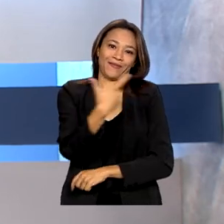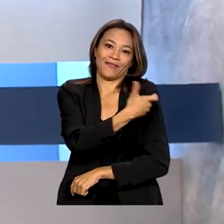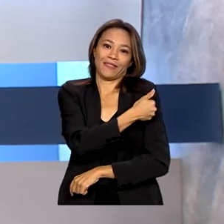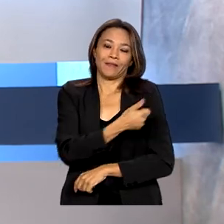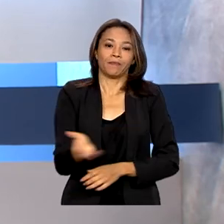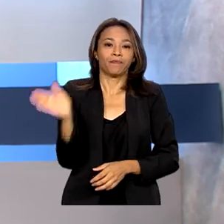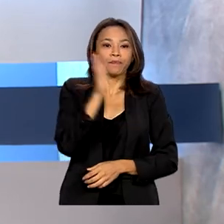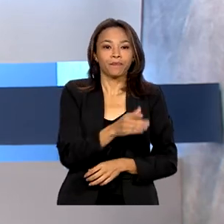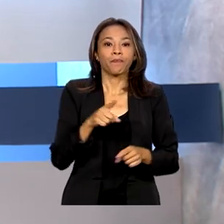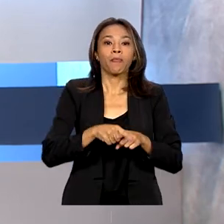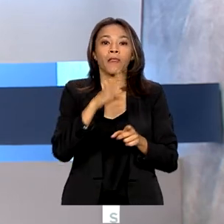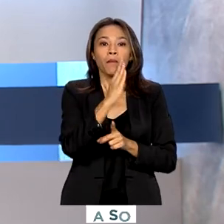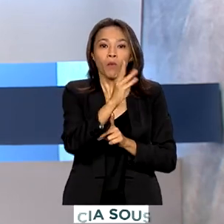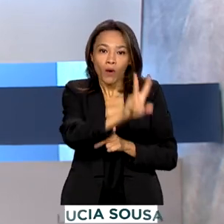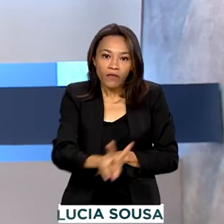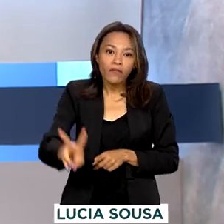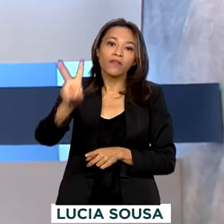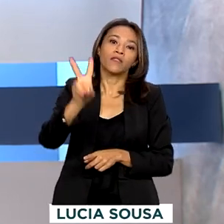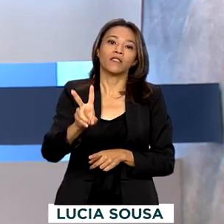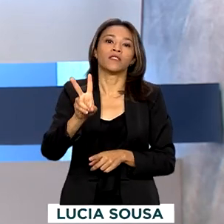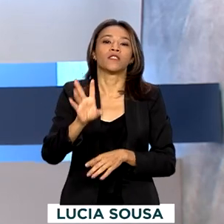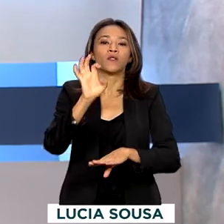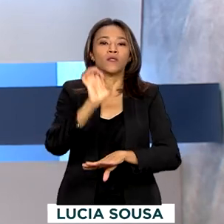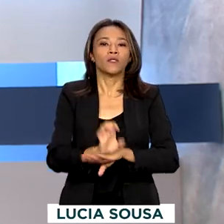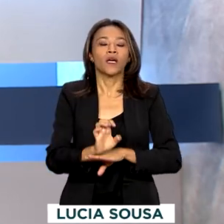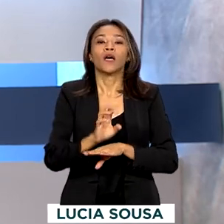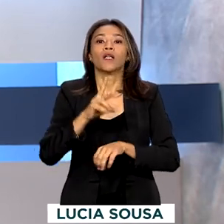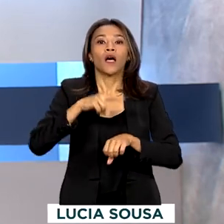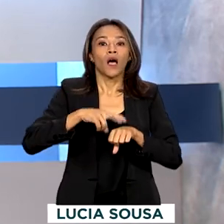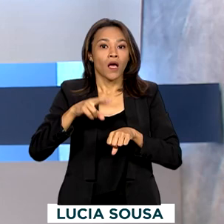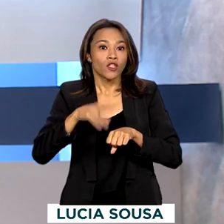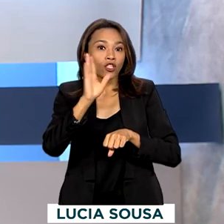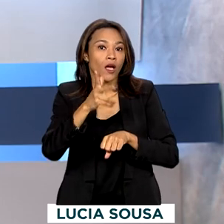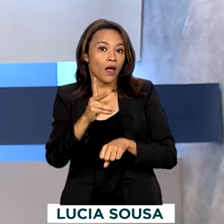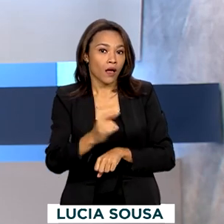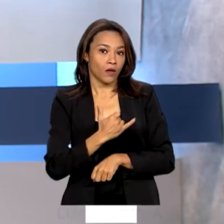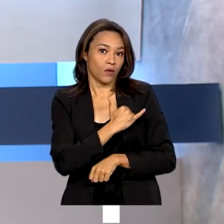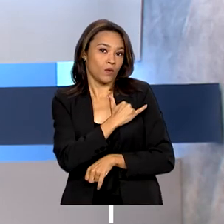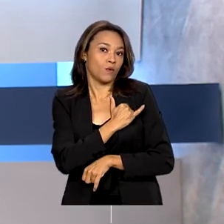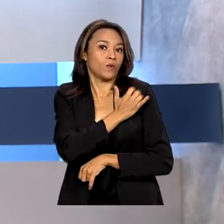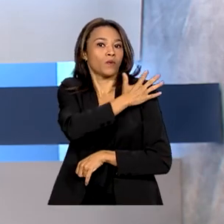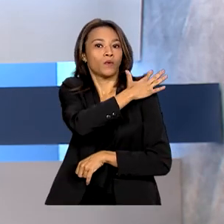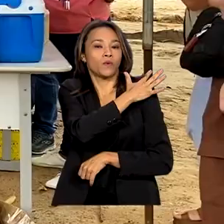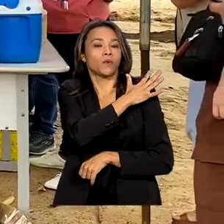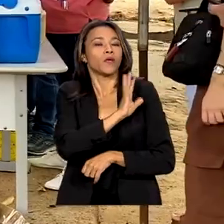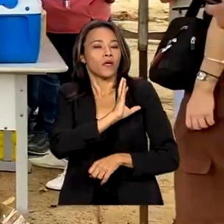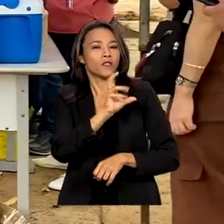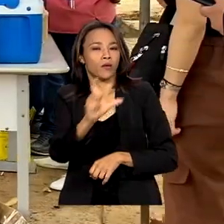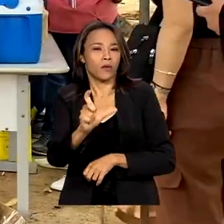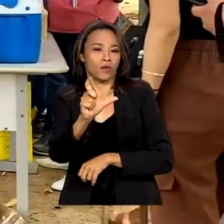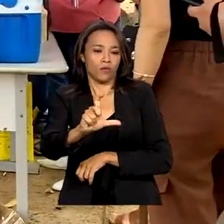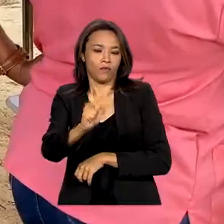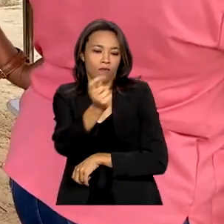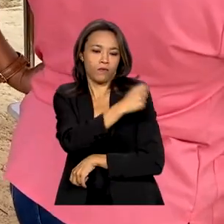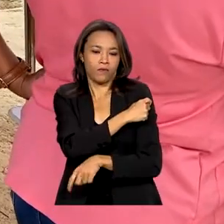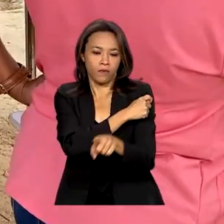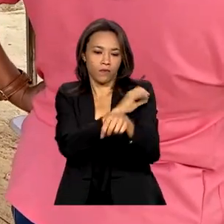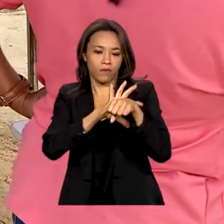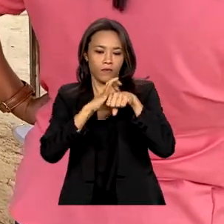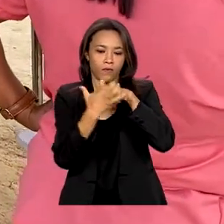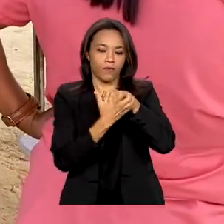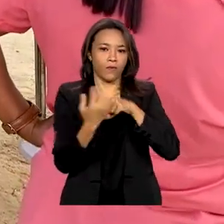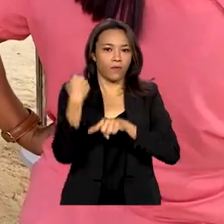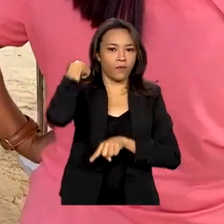Roraima os Yanomami receberam doses de vacinas bivalentes contra a covid-19 no último sábado